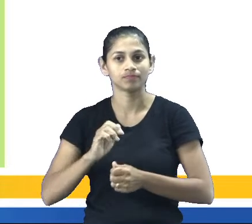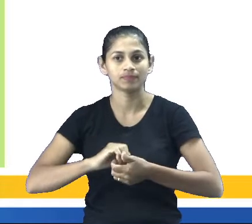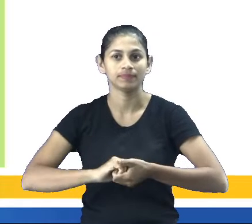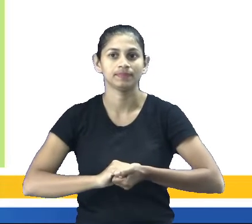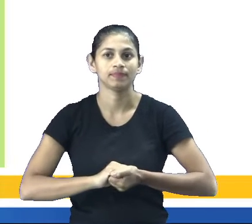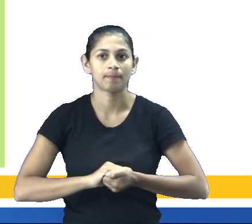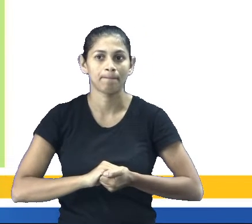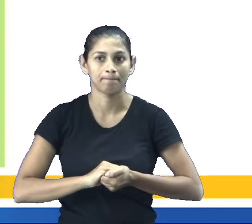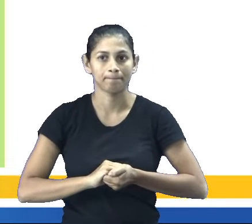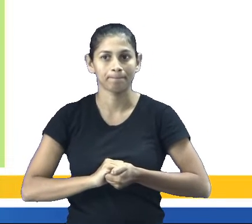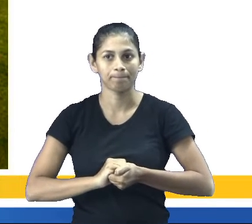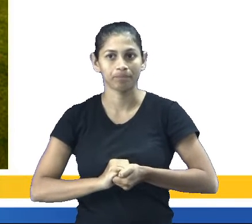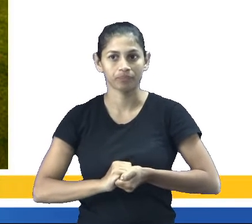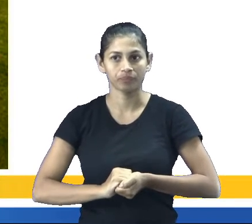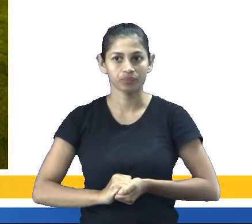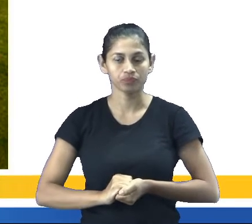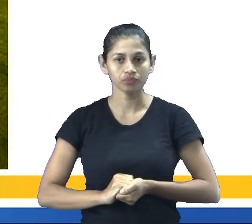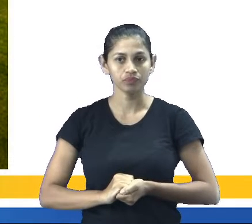placa solar.